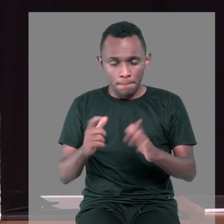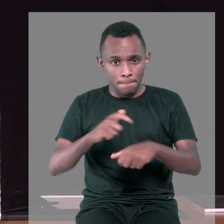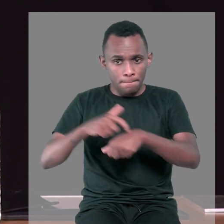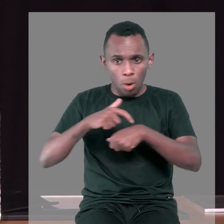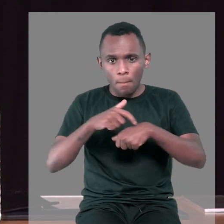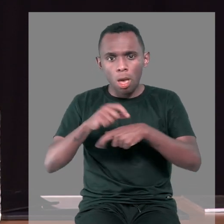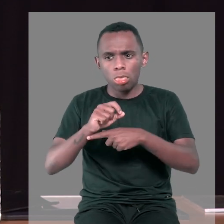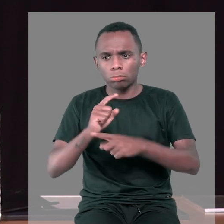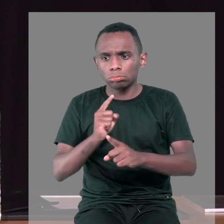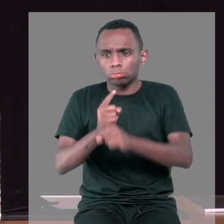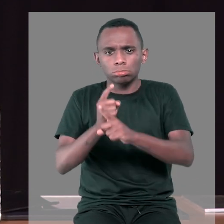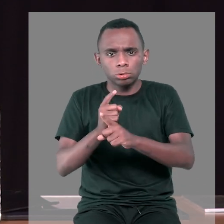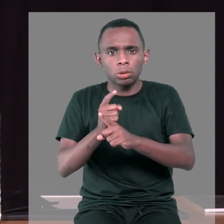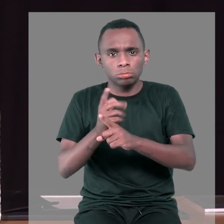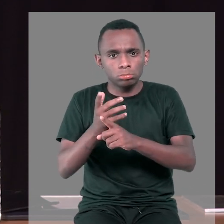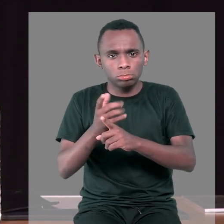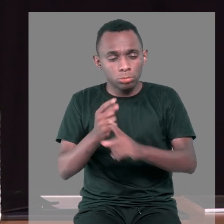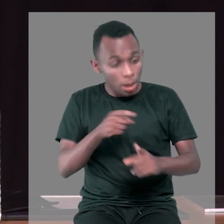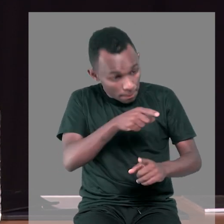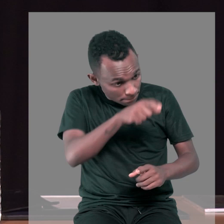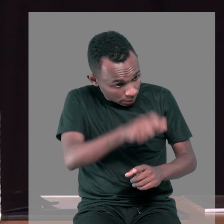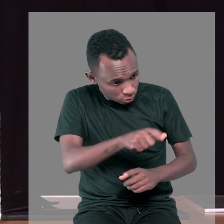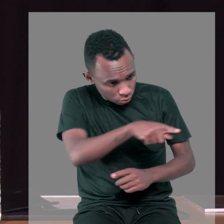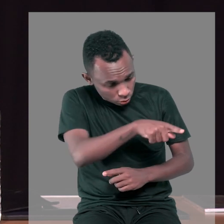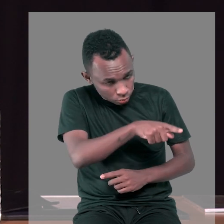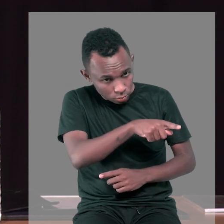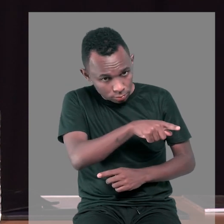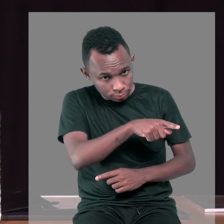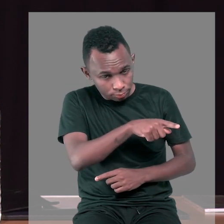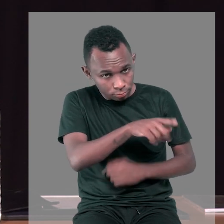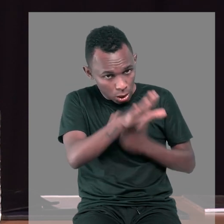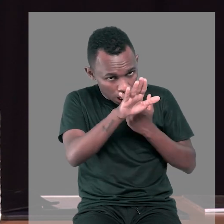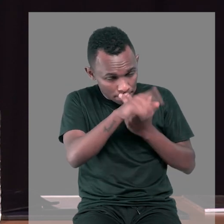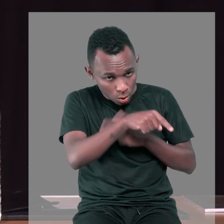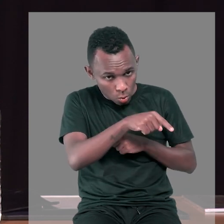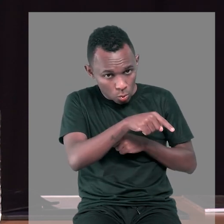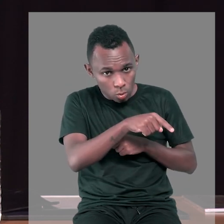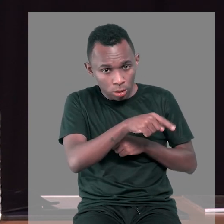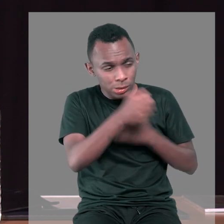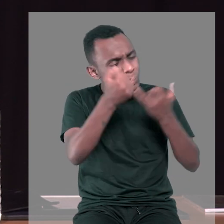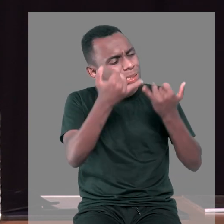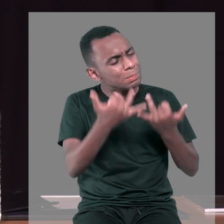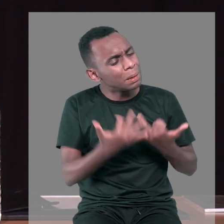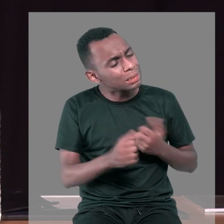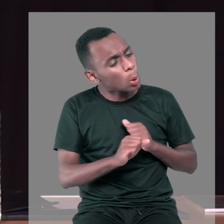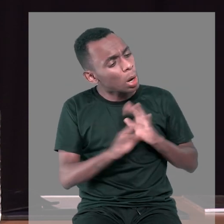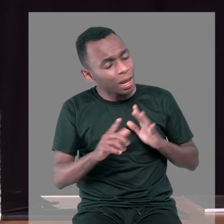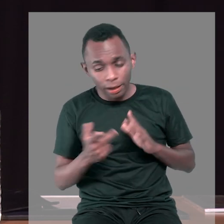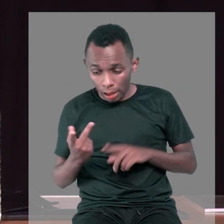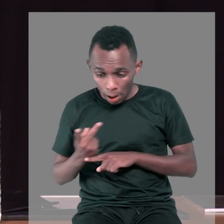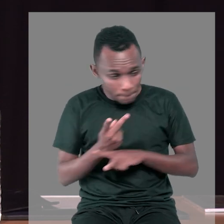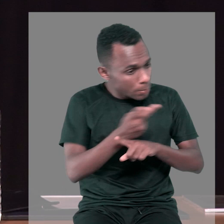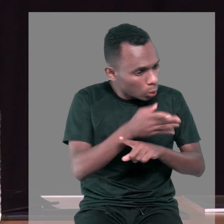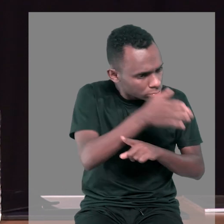uma explicação. Ela não busca isso, nem deseja isso, uma explicação causal